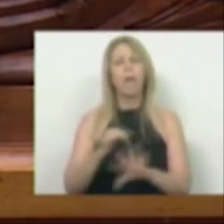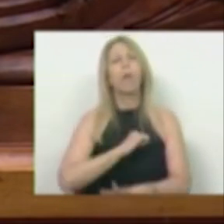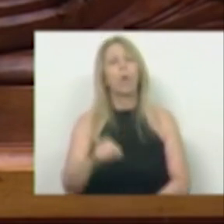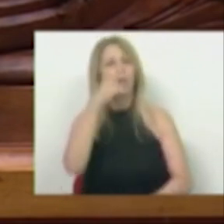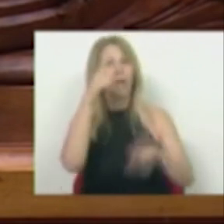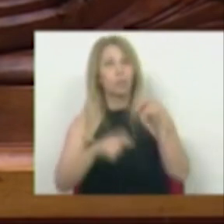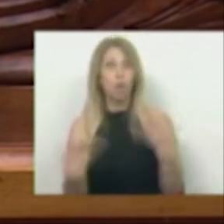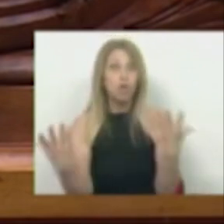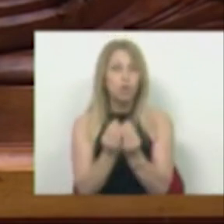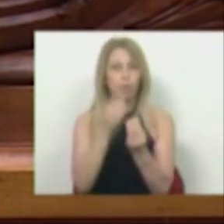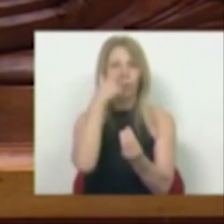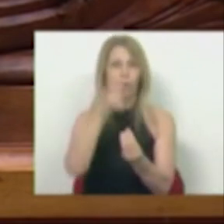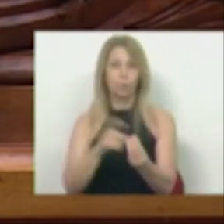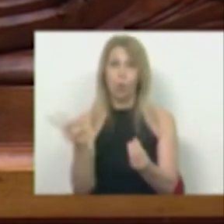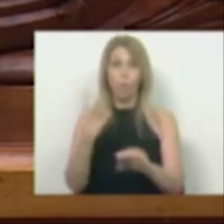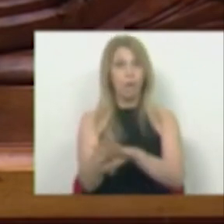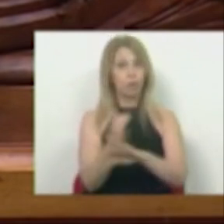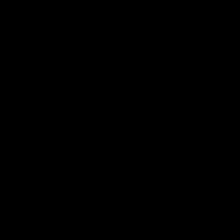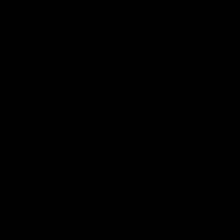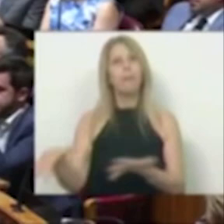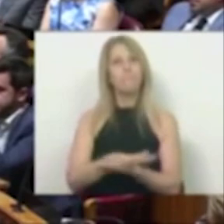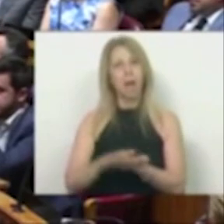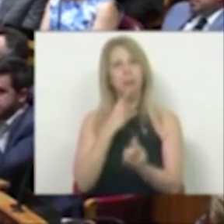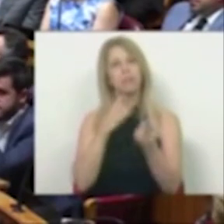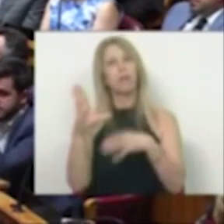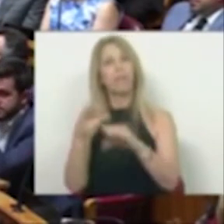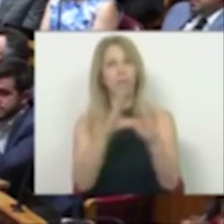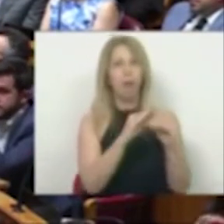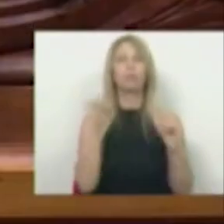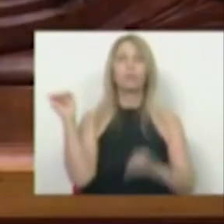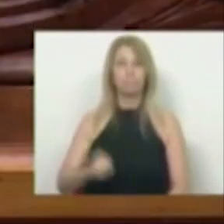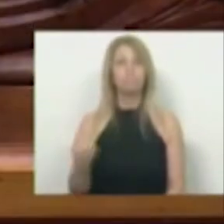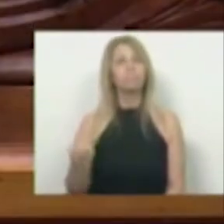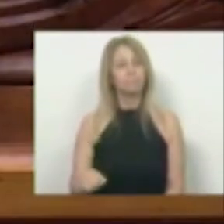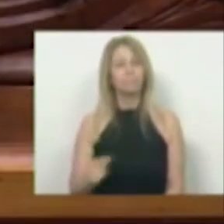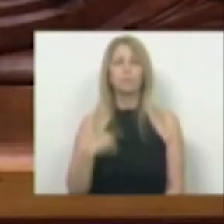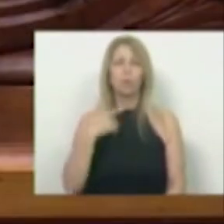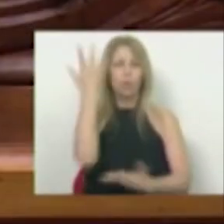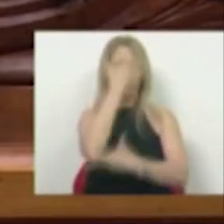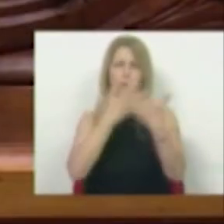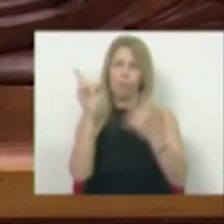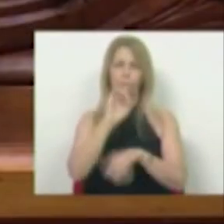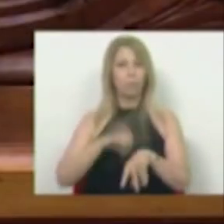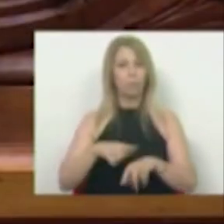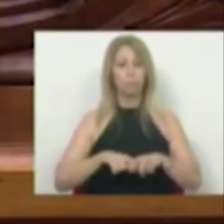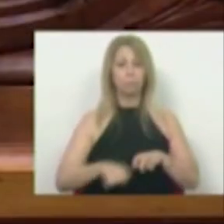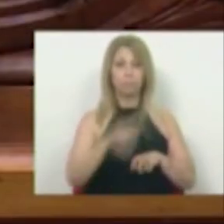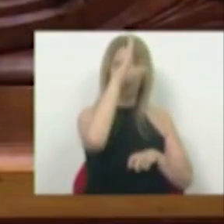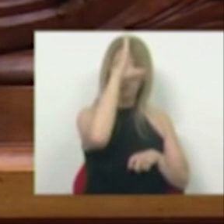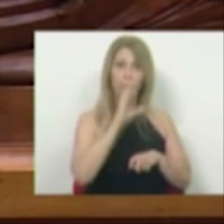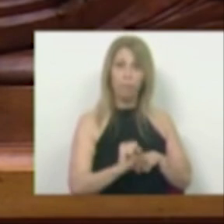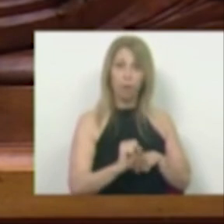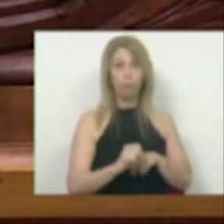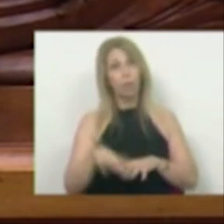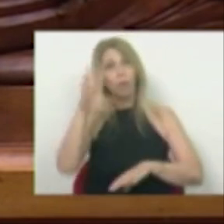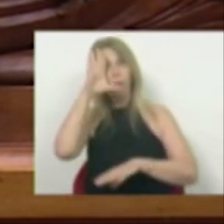as que dividem, mas as que assentam no diálogo. Que nós não confundimos o mandato que temos para governar com um